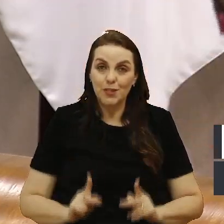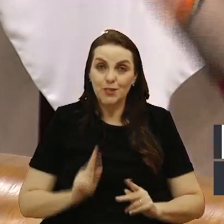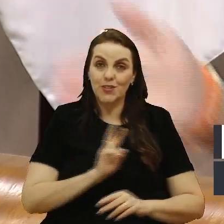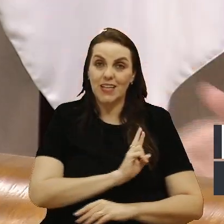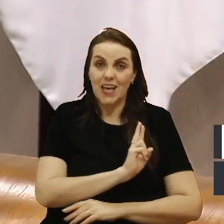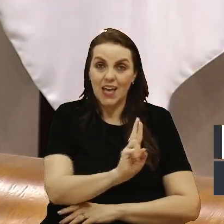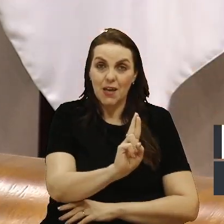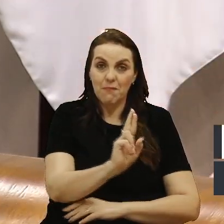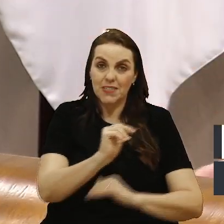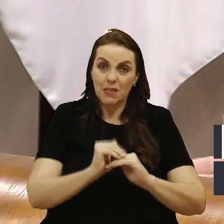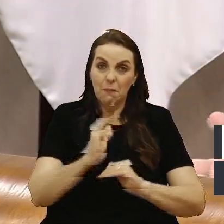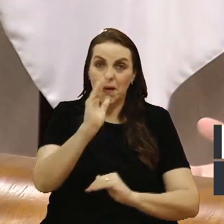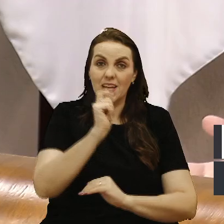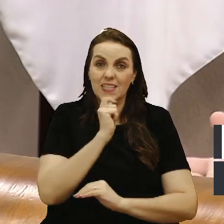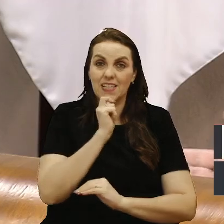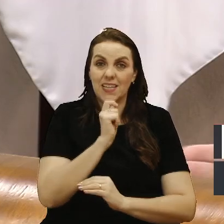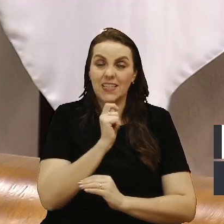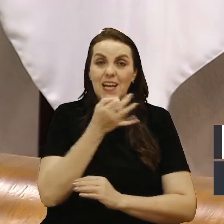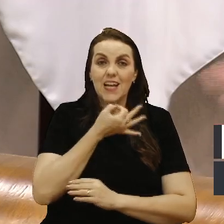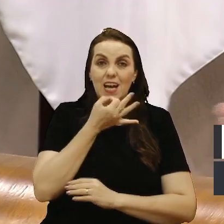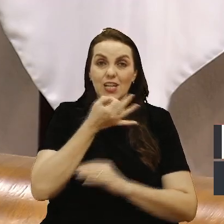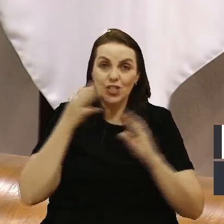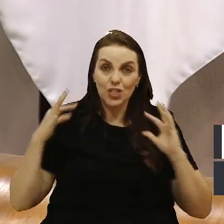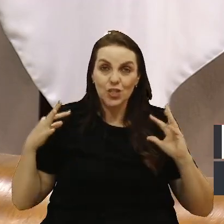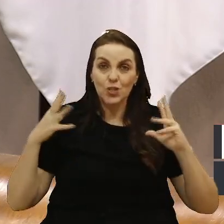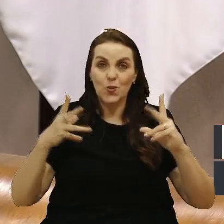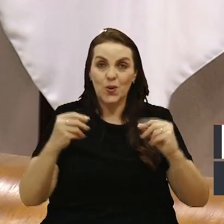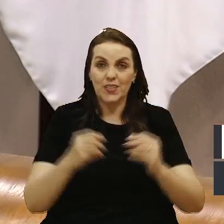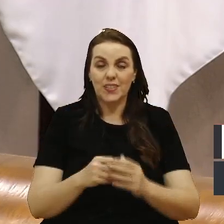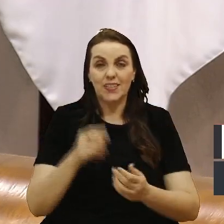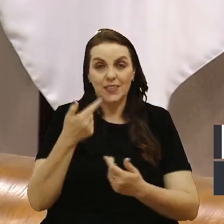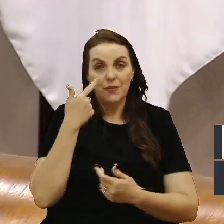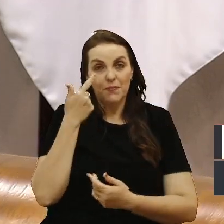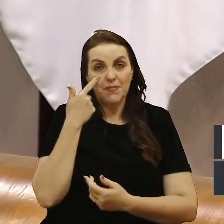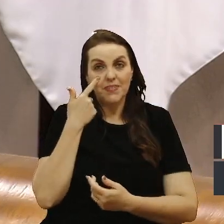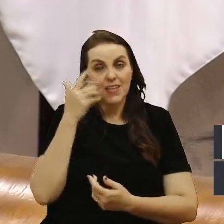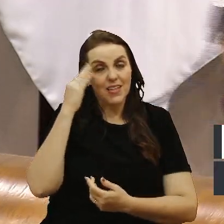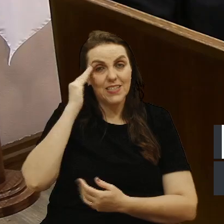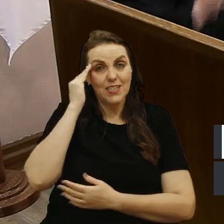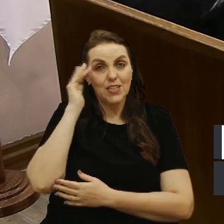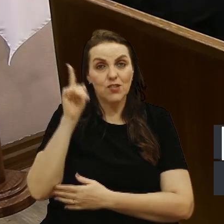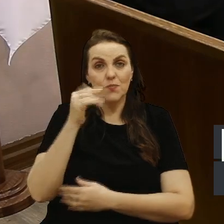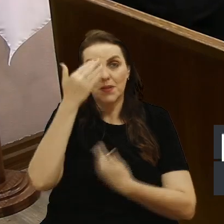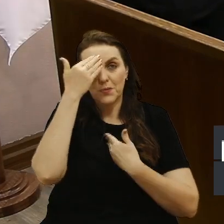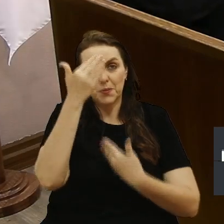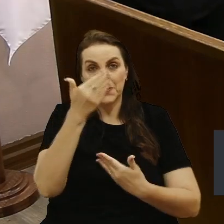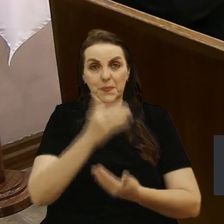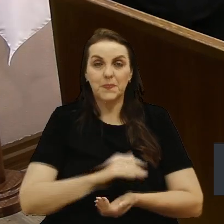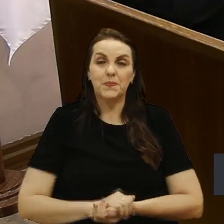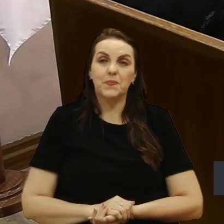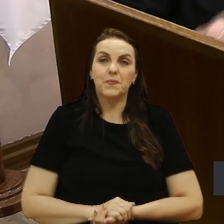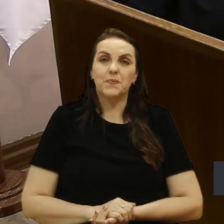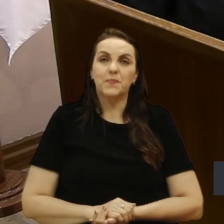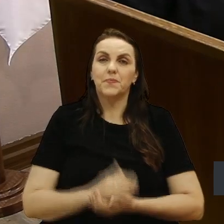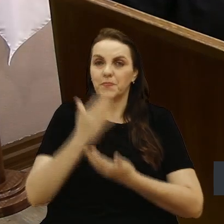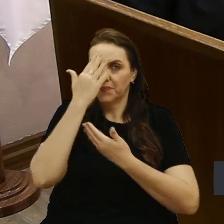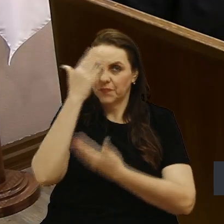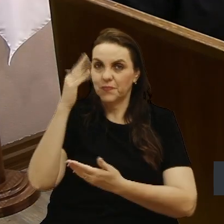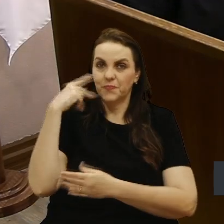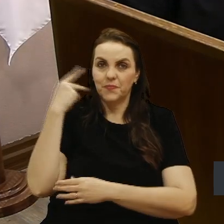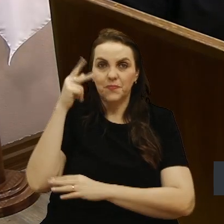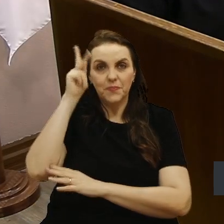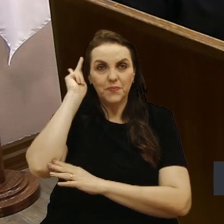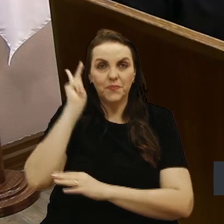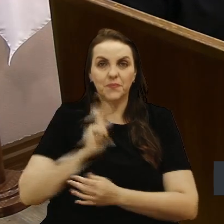e muito mais, né? A gente representa o Caxias inteiro, então eles têm que ter esse discernimento. Muito obrigado. Obrigada, vereador Iago.